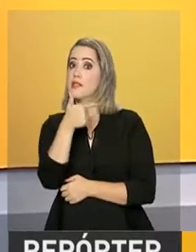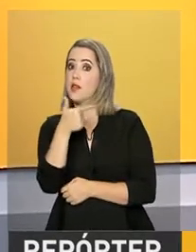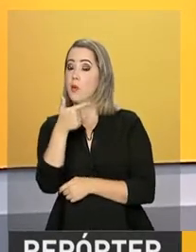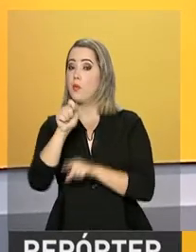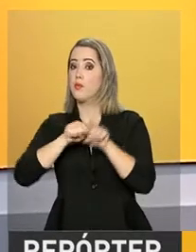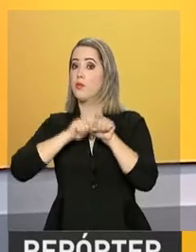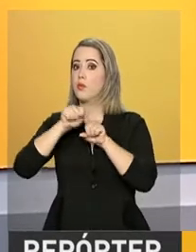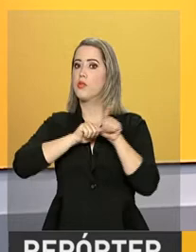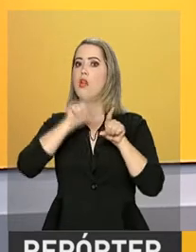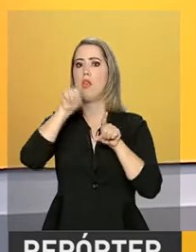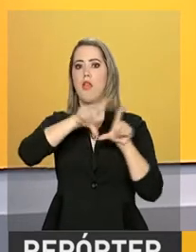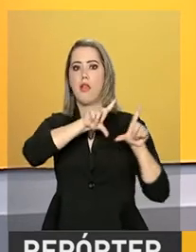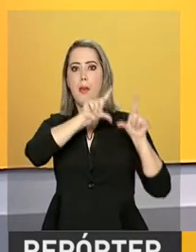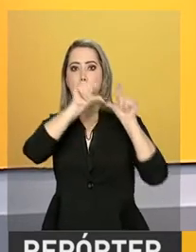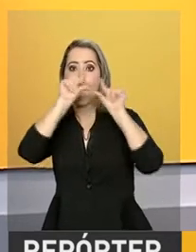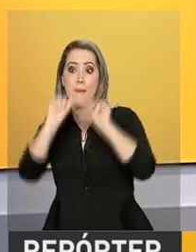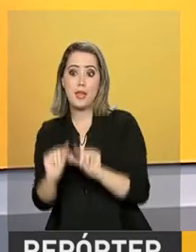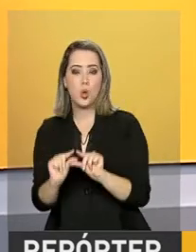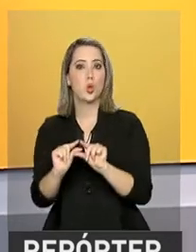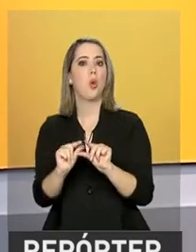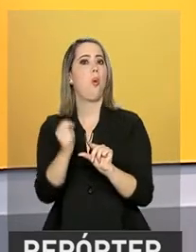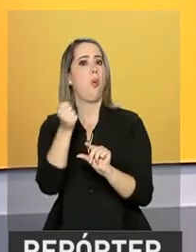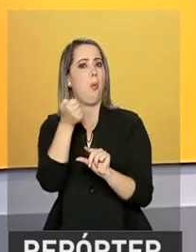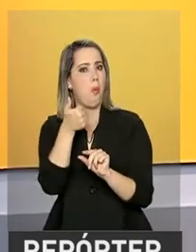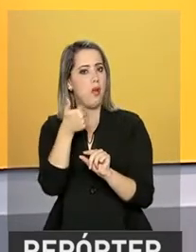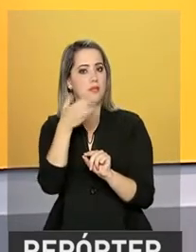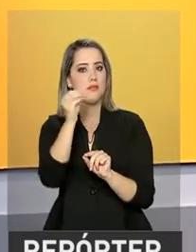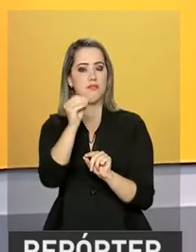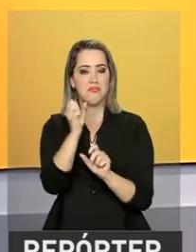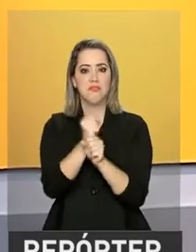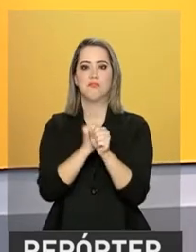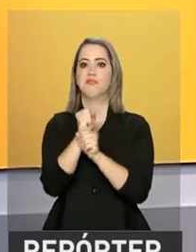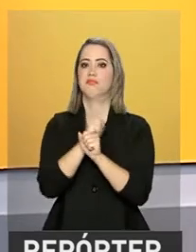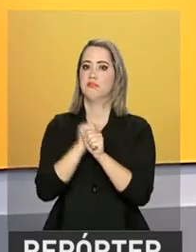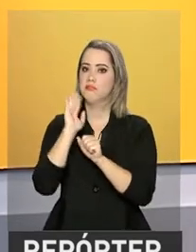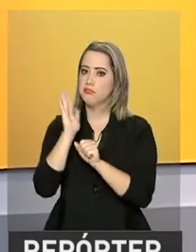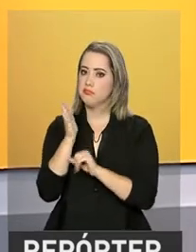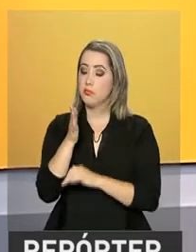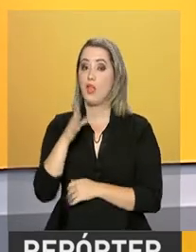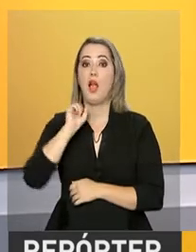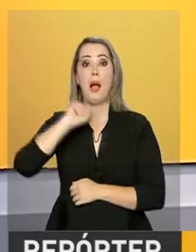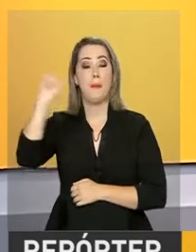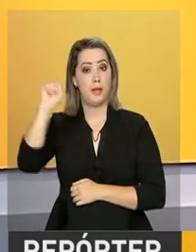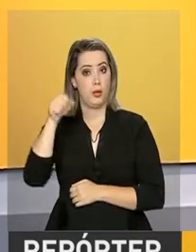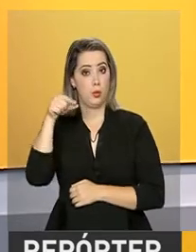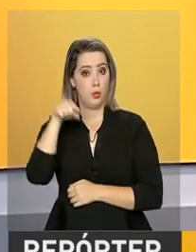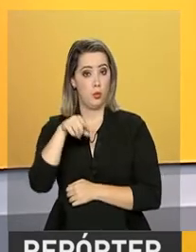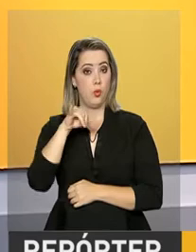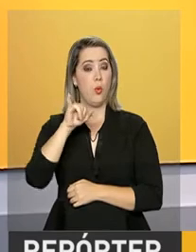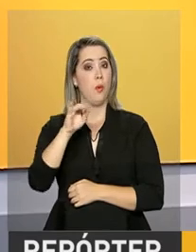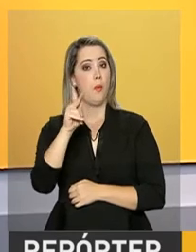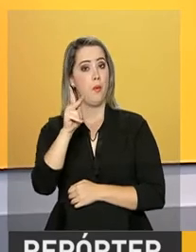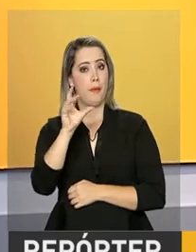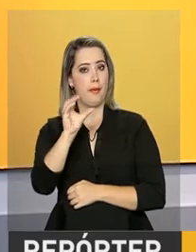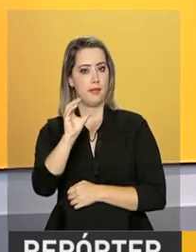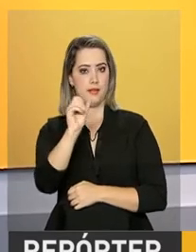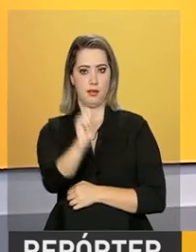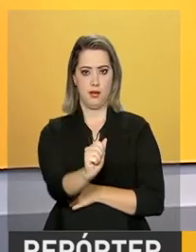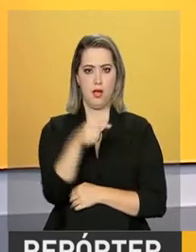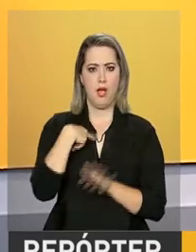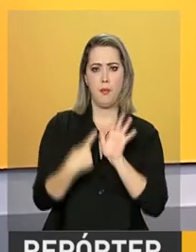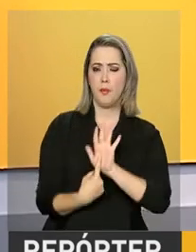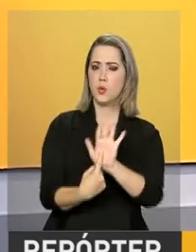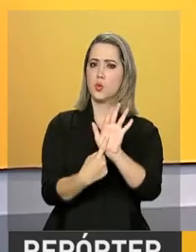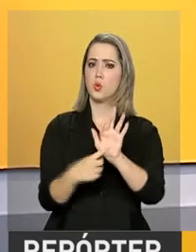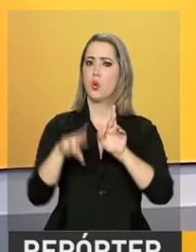é menor em quase dez anos em abril o índice nacional de preços ao consumidor amplo ipc s a apresentou